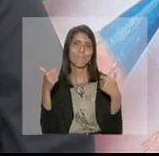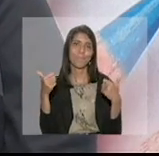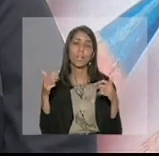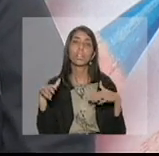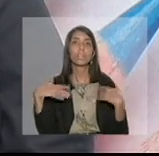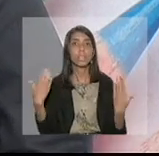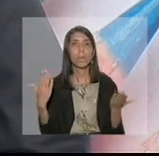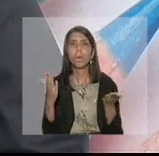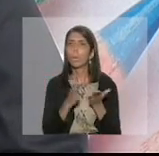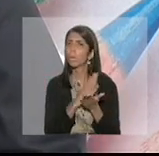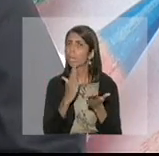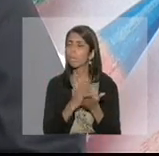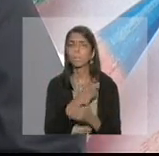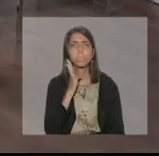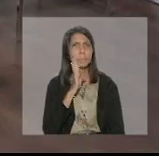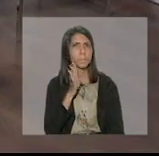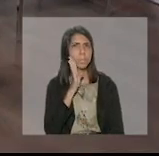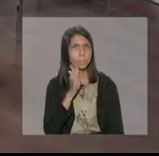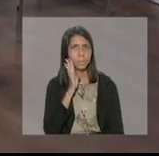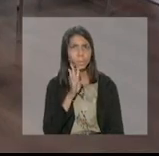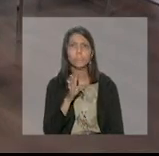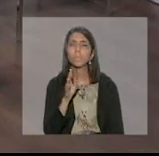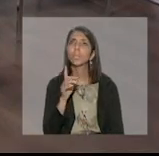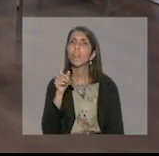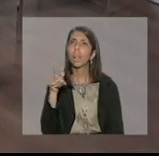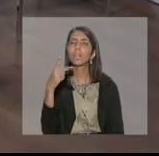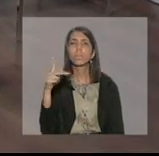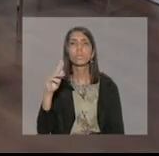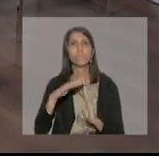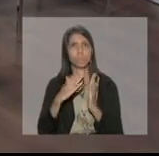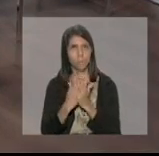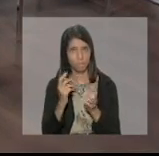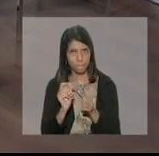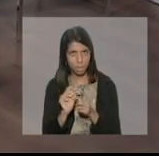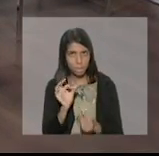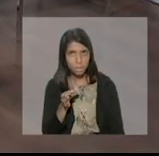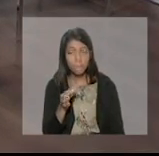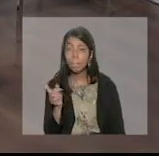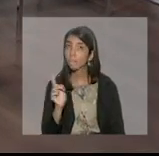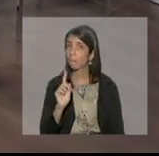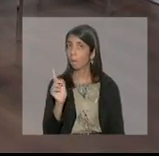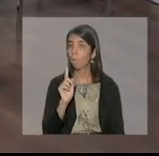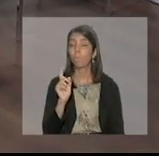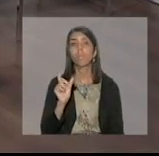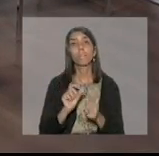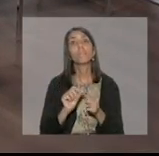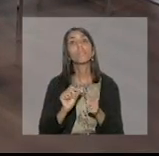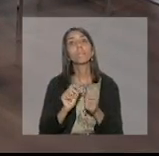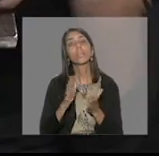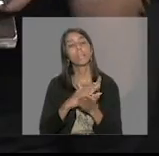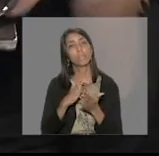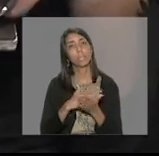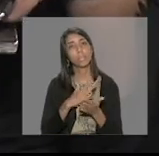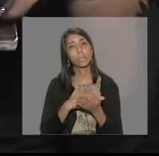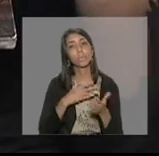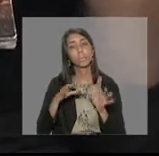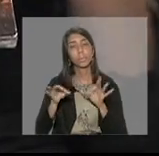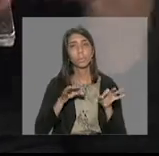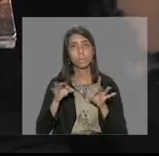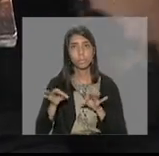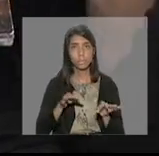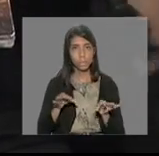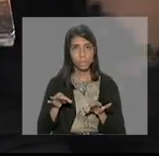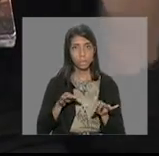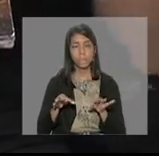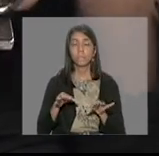melhor. Então, esse livro é muito bacana, foi um livro produzido lá na tua escola, foi isso? Não. Ele foi produzido, na realidade, pelo